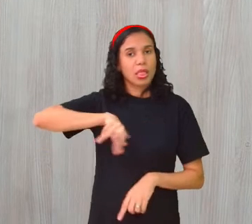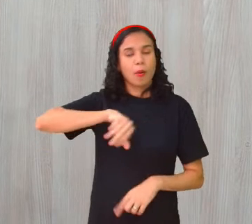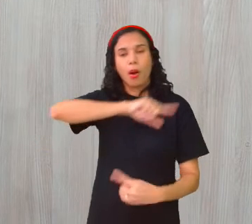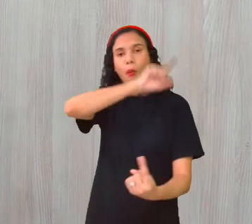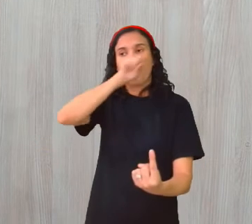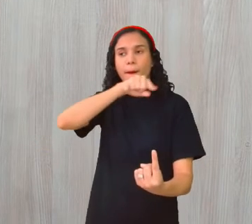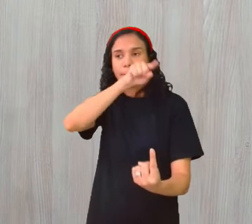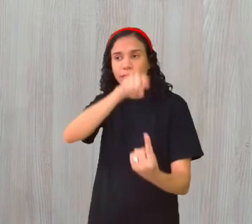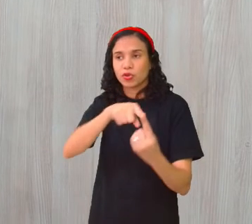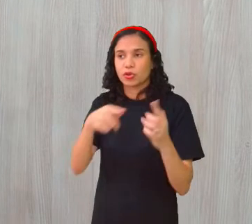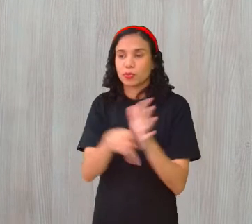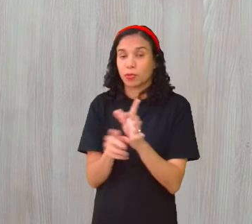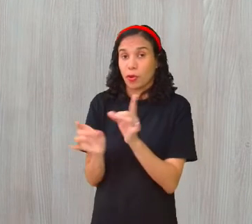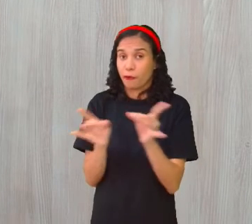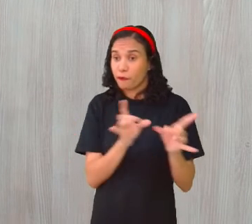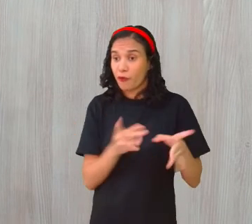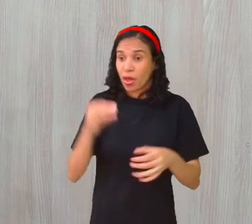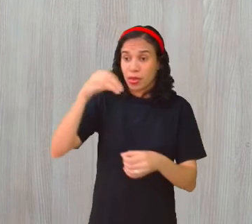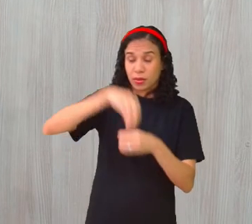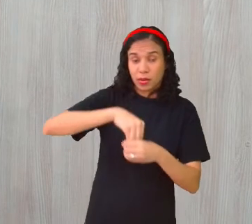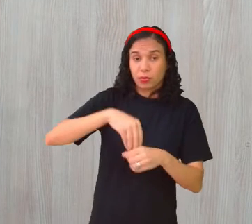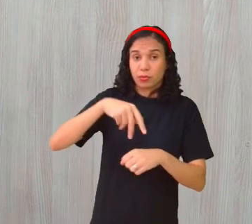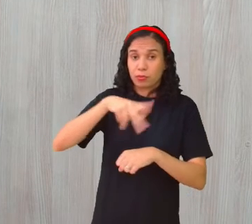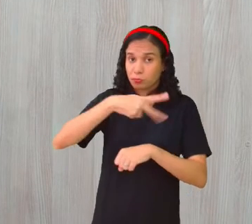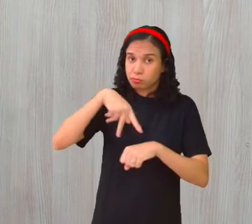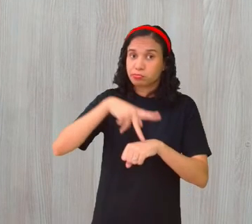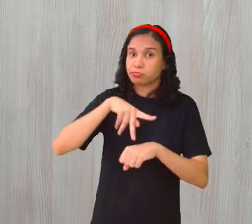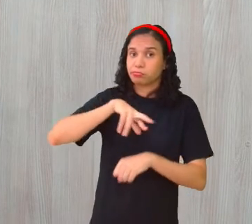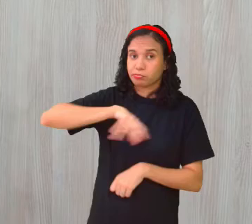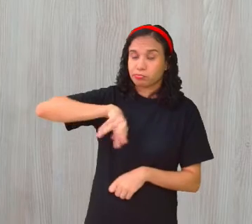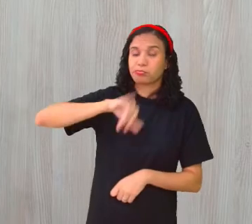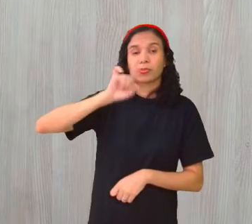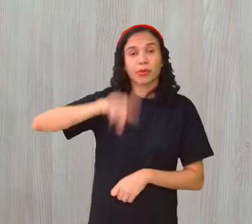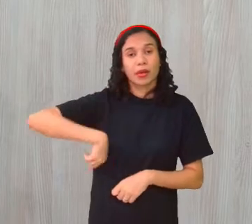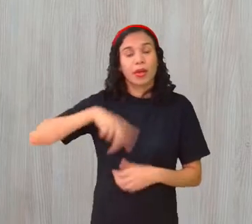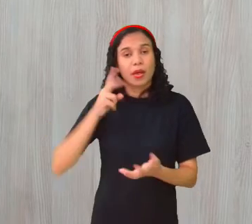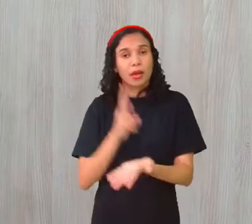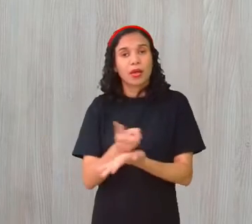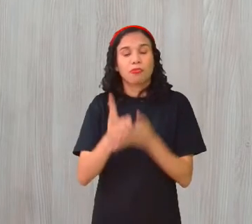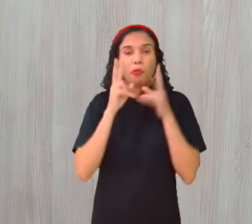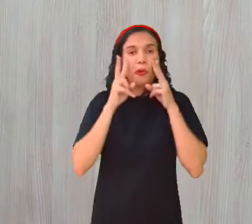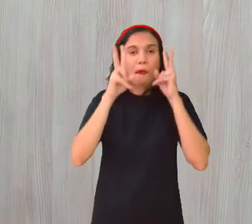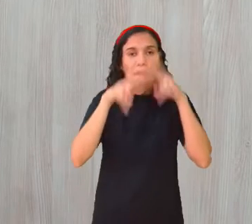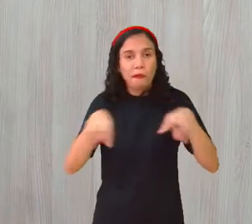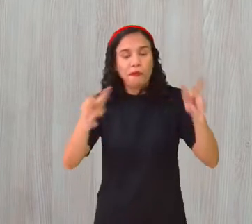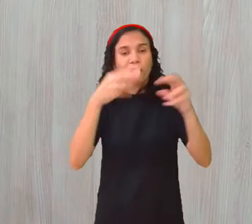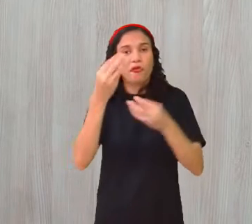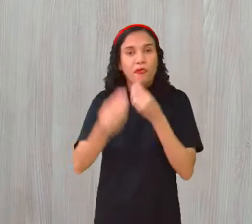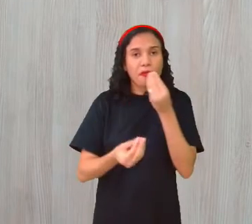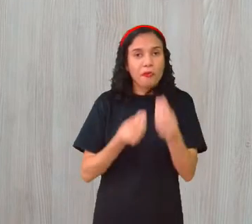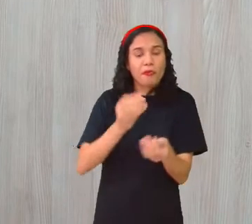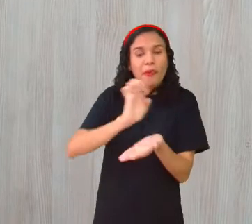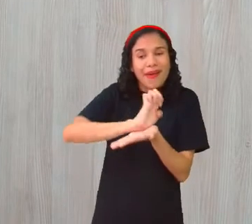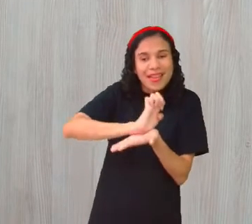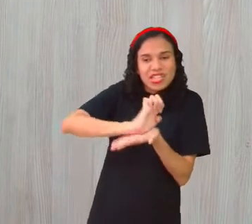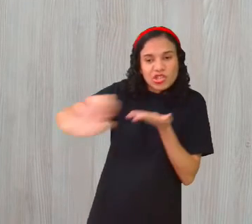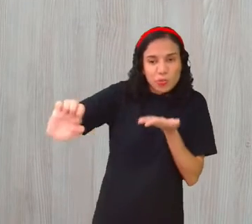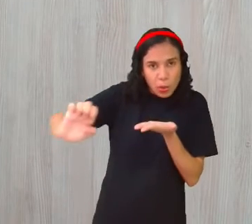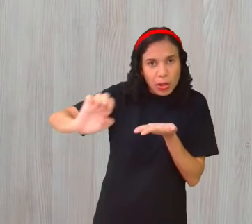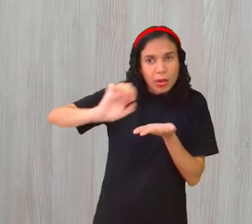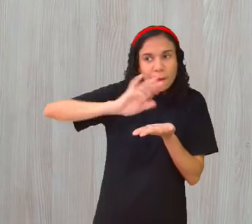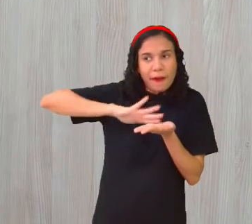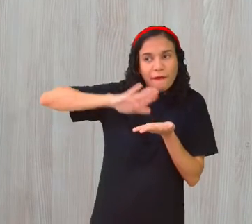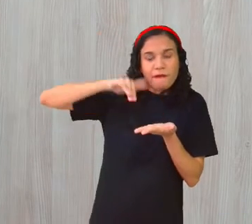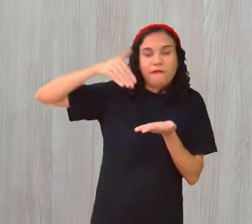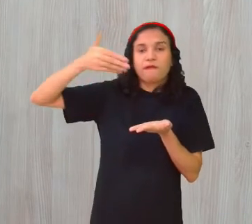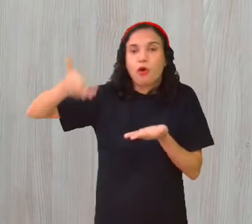visando o comércio interno aqui do nosso país, não. Era sempre visando as questões de exportação,